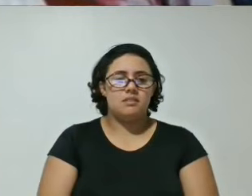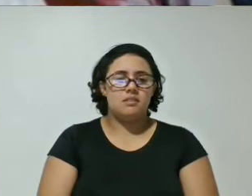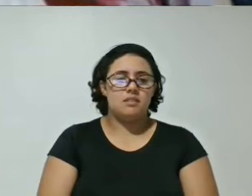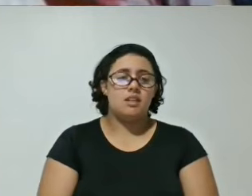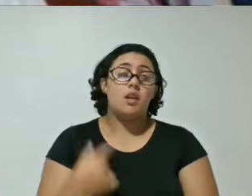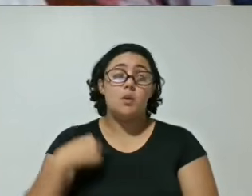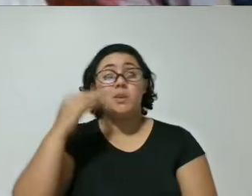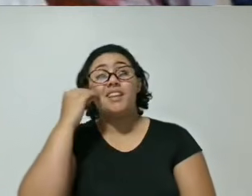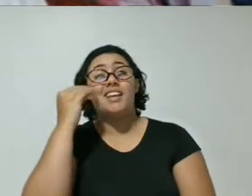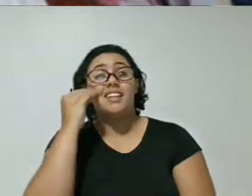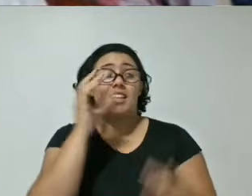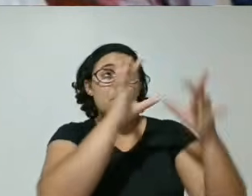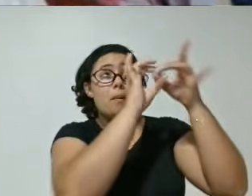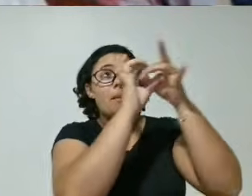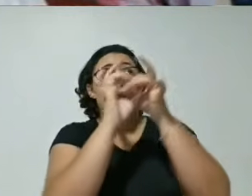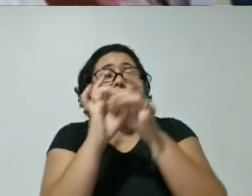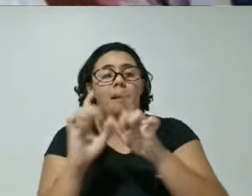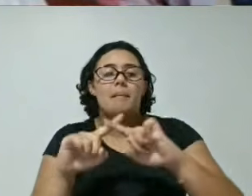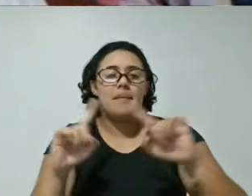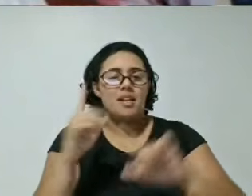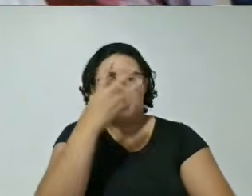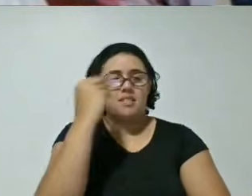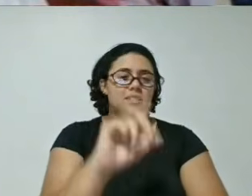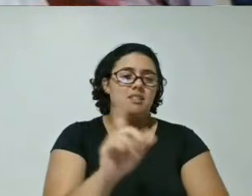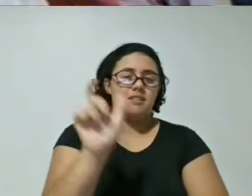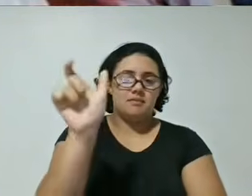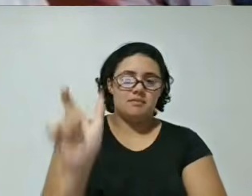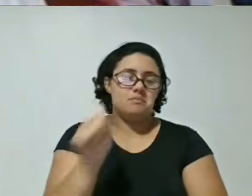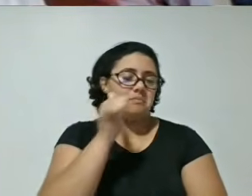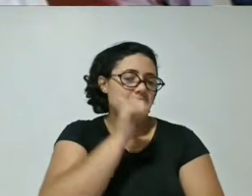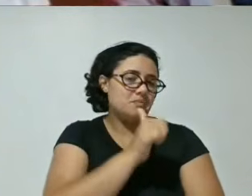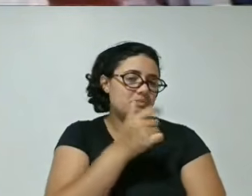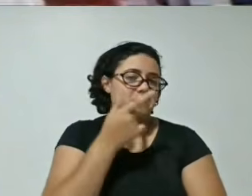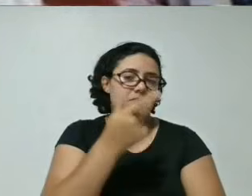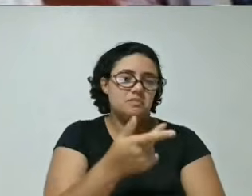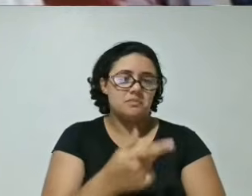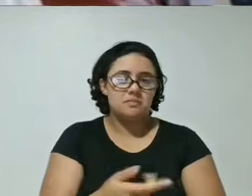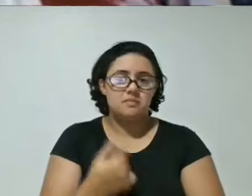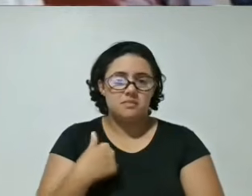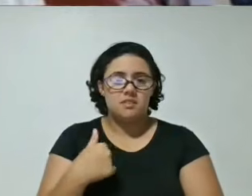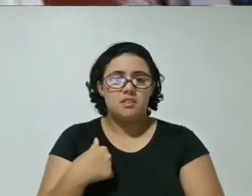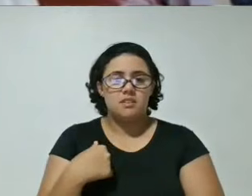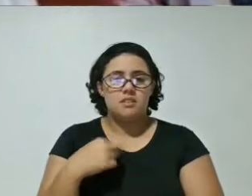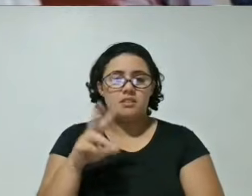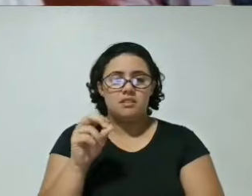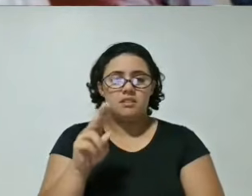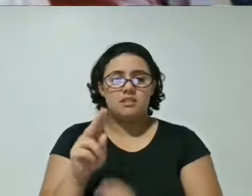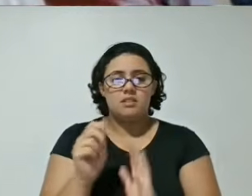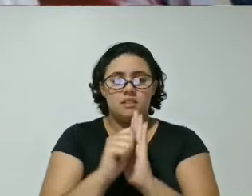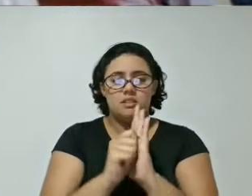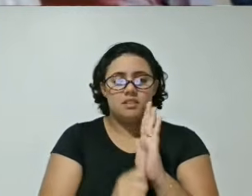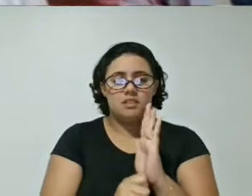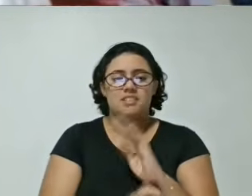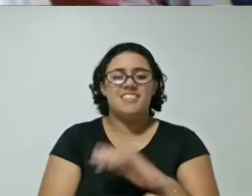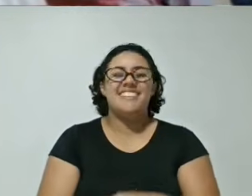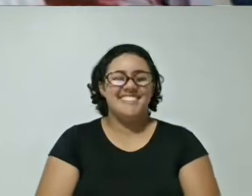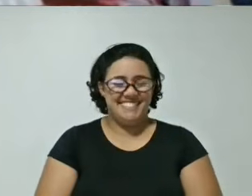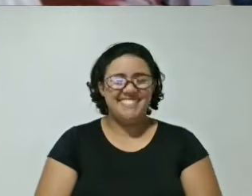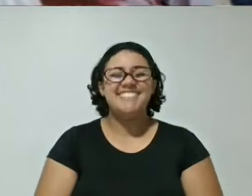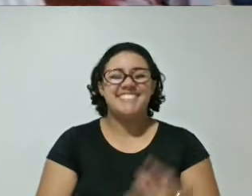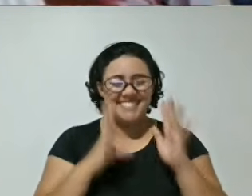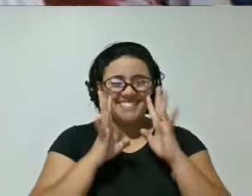mandar um fim, mas eu não vou esquecer de falar sobre isso. Pode deixar que eu já estou aqui atenta.